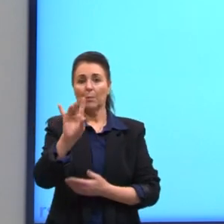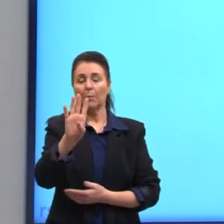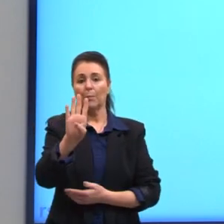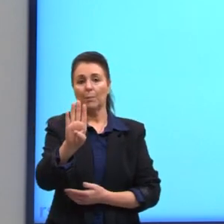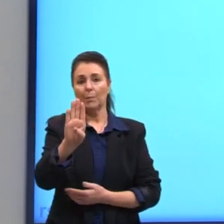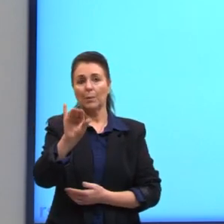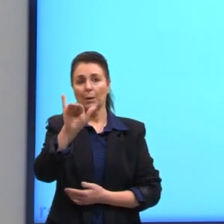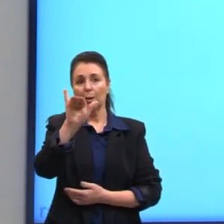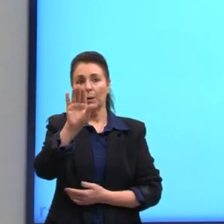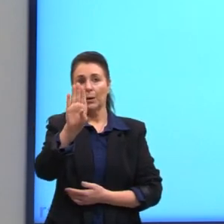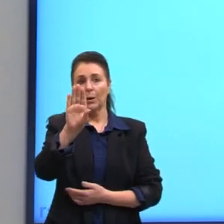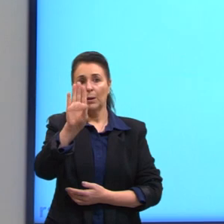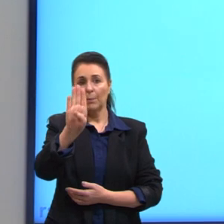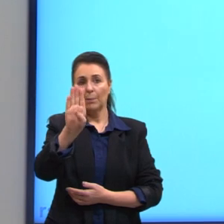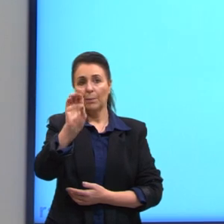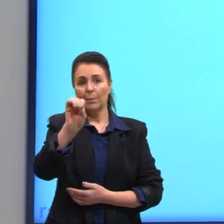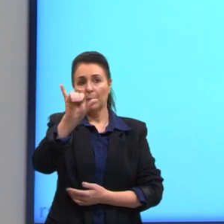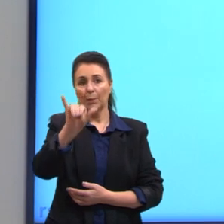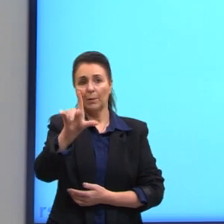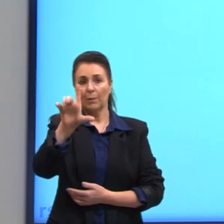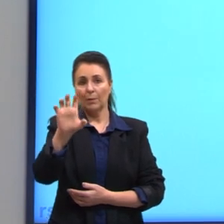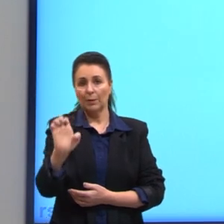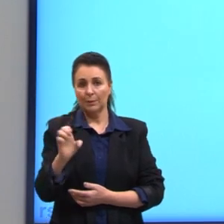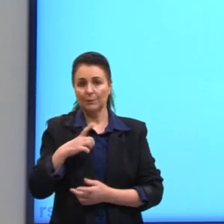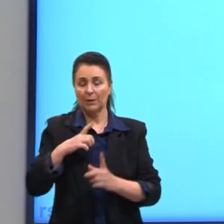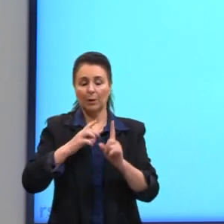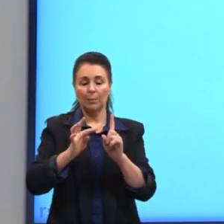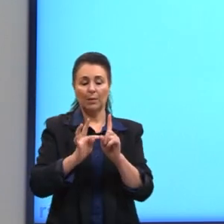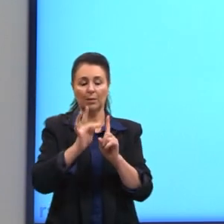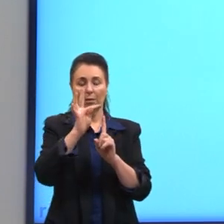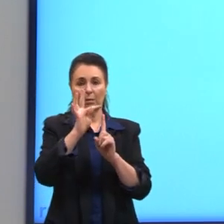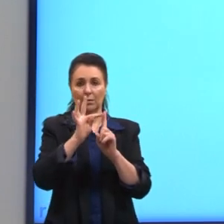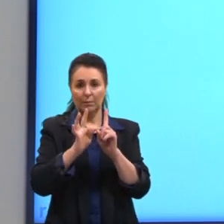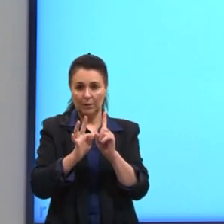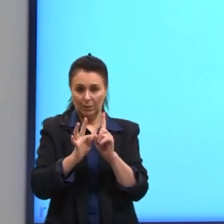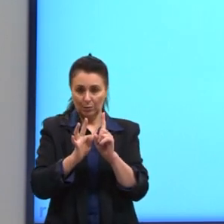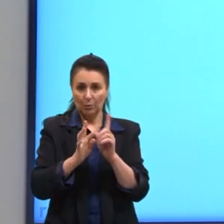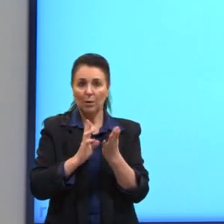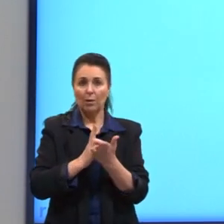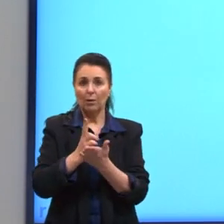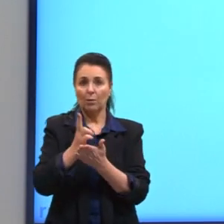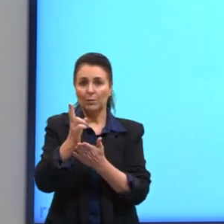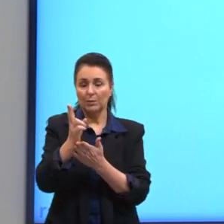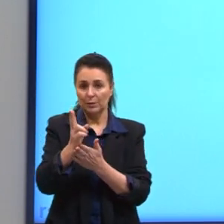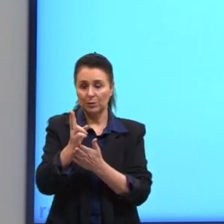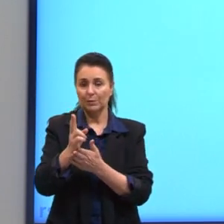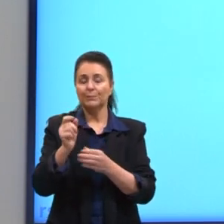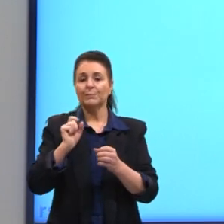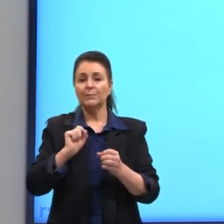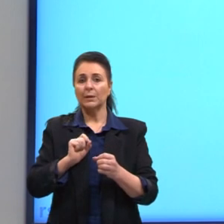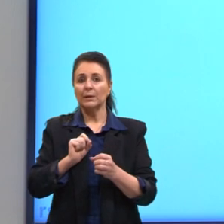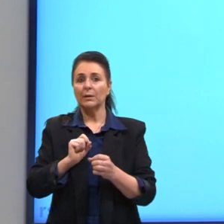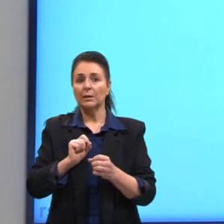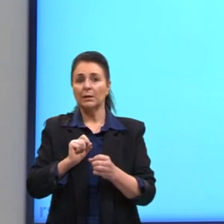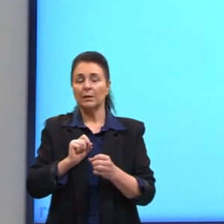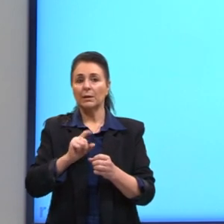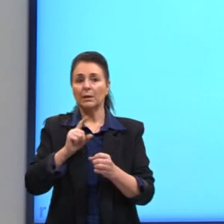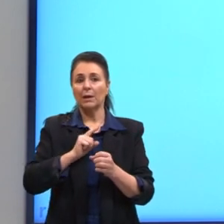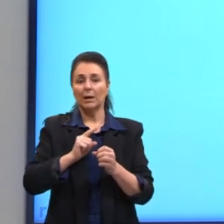isotérmica que quando eu tenho uma temperatura constante no sistema com temperatura constante eu vou levar em relação